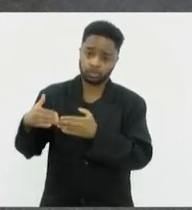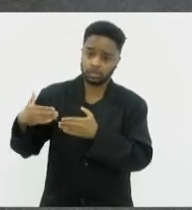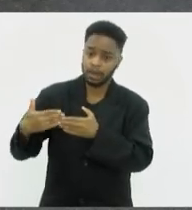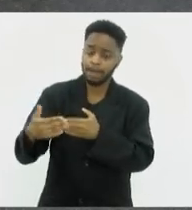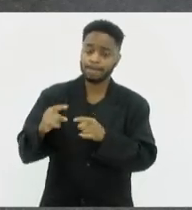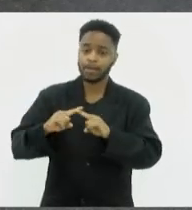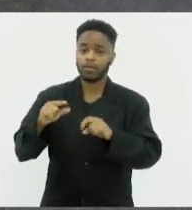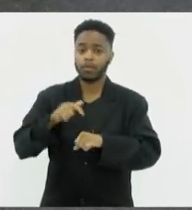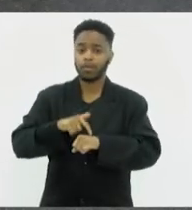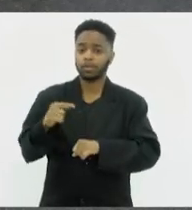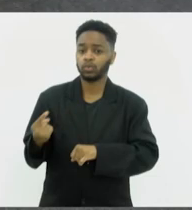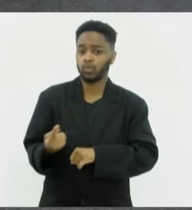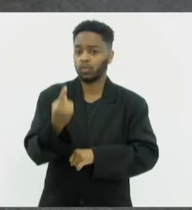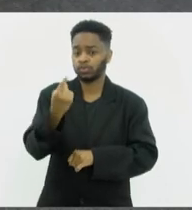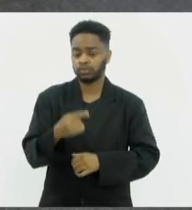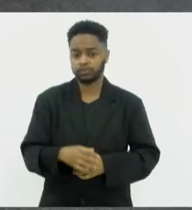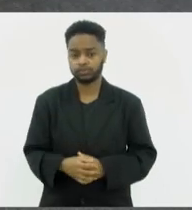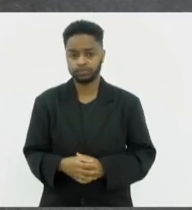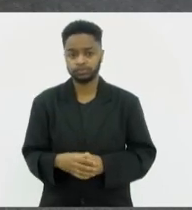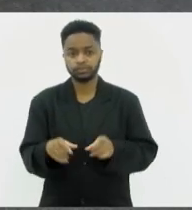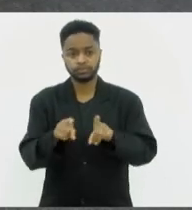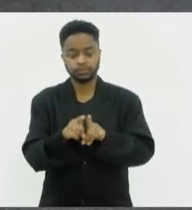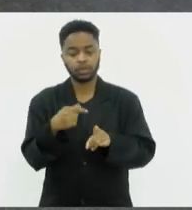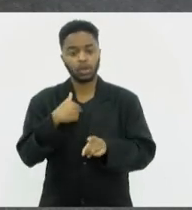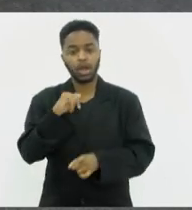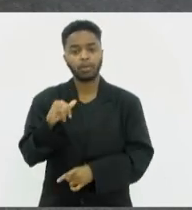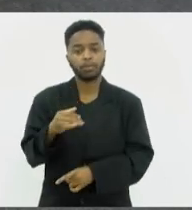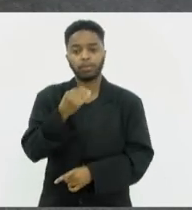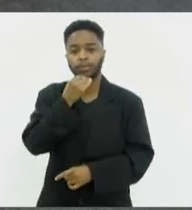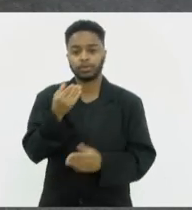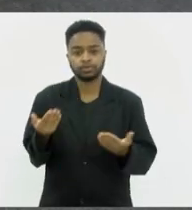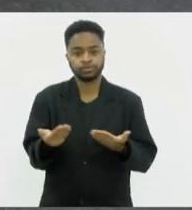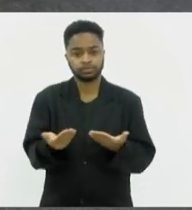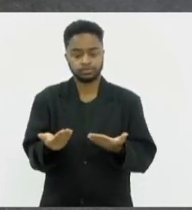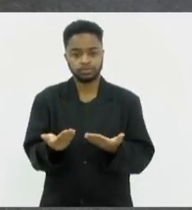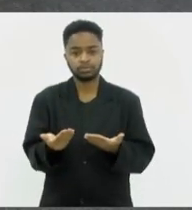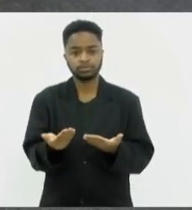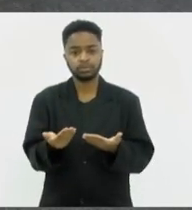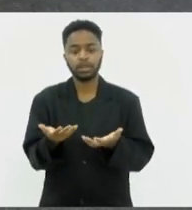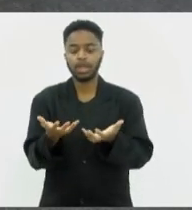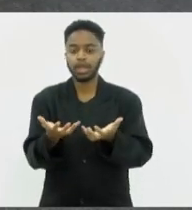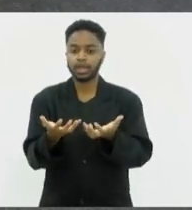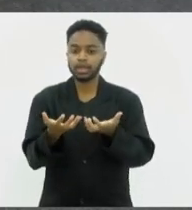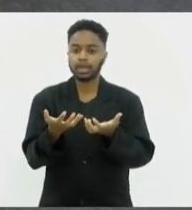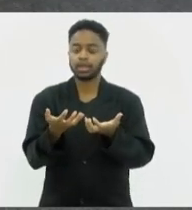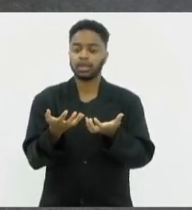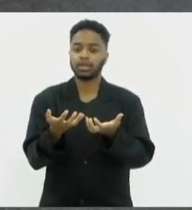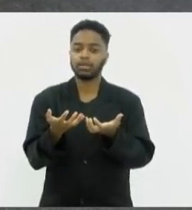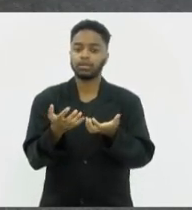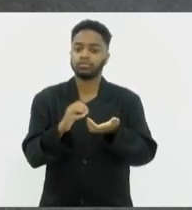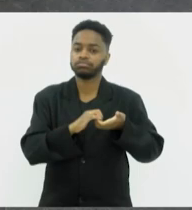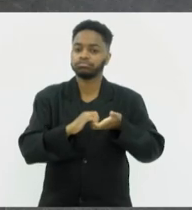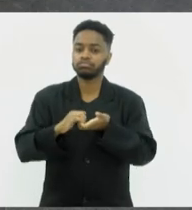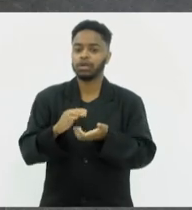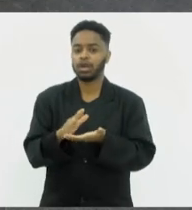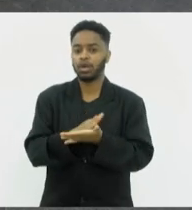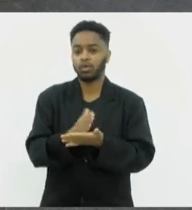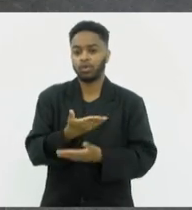ímpar. Quero também aproveitar a oportunidade, presidente, para saudar alguns